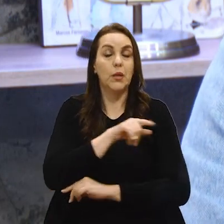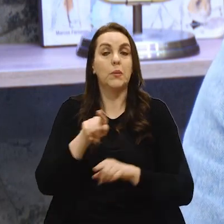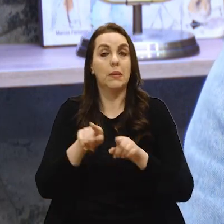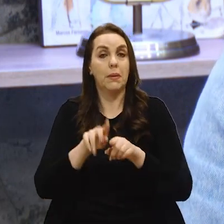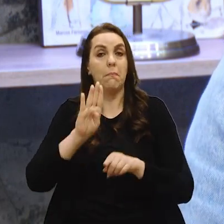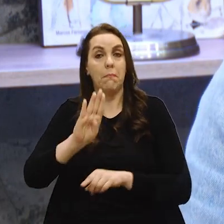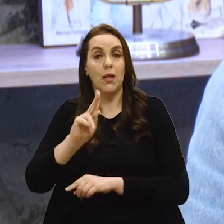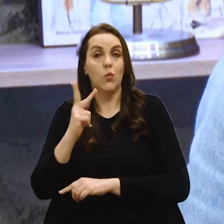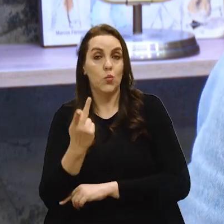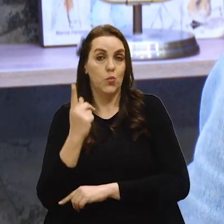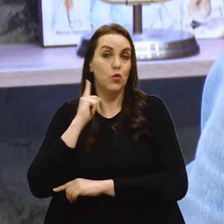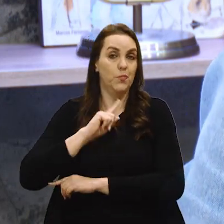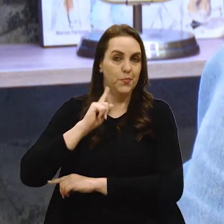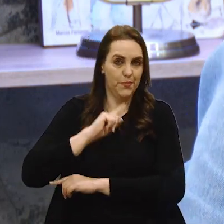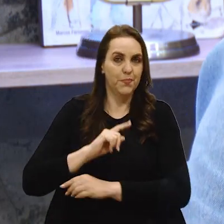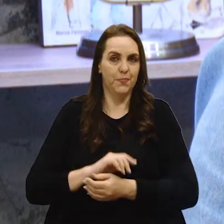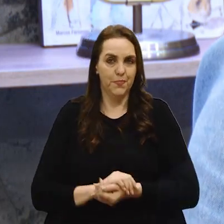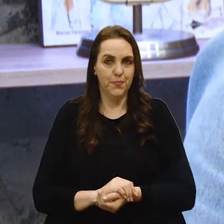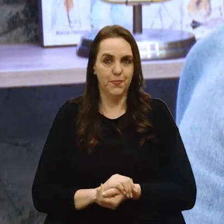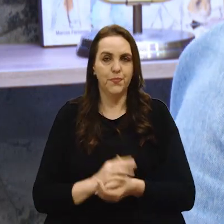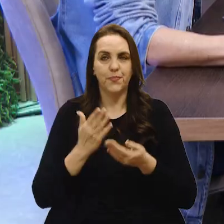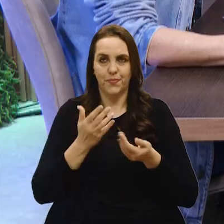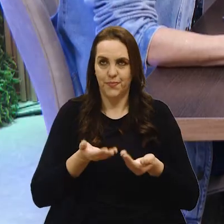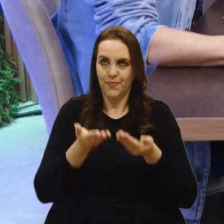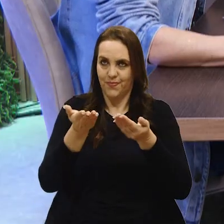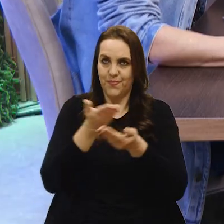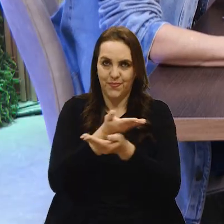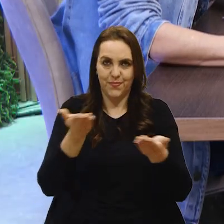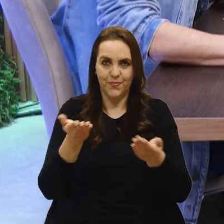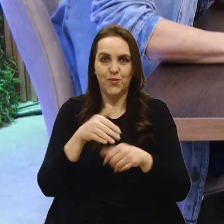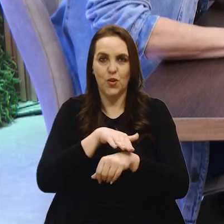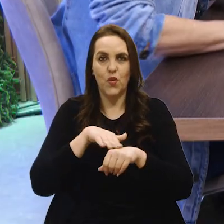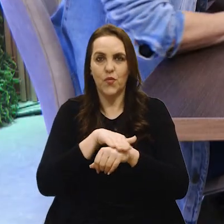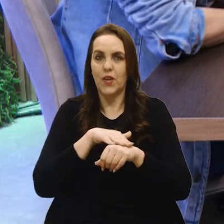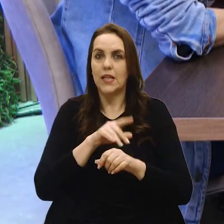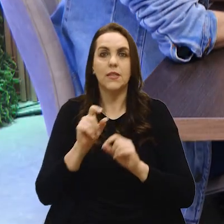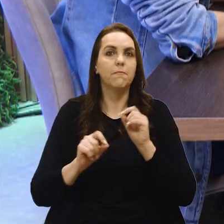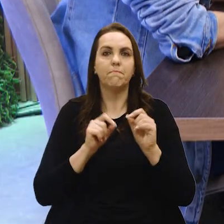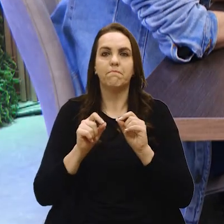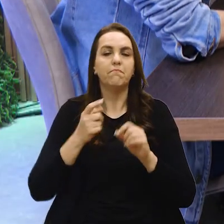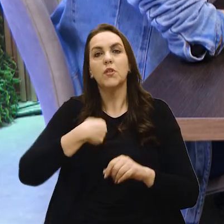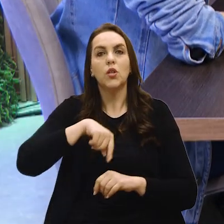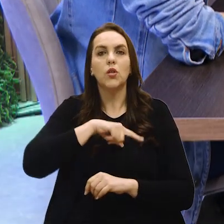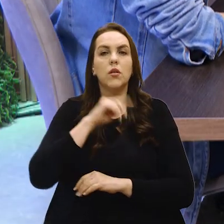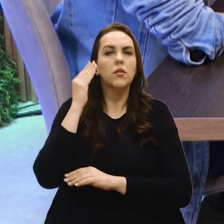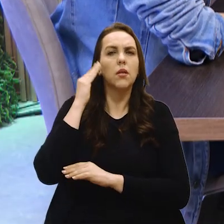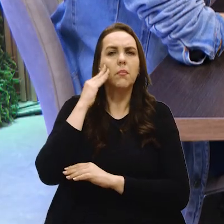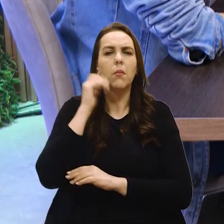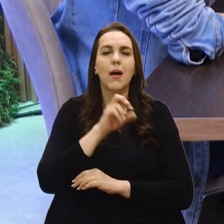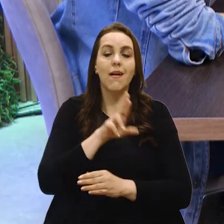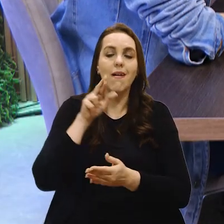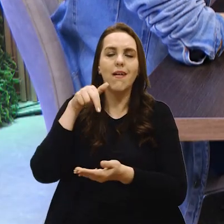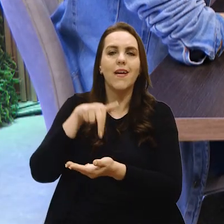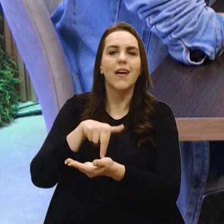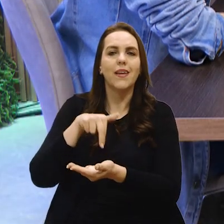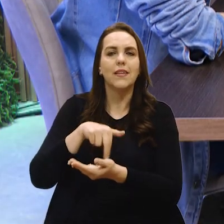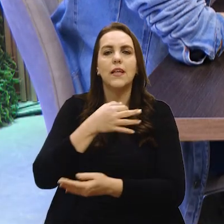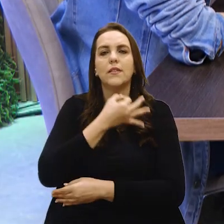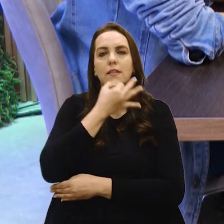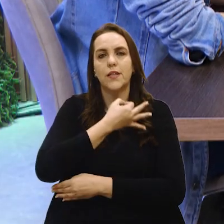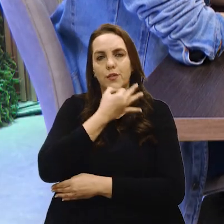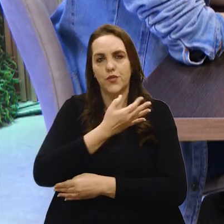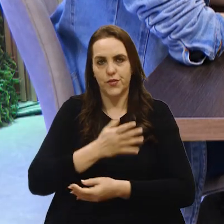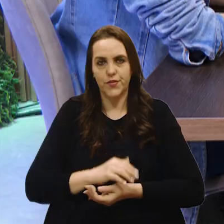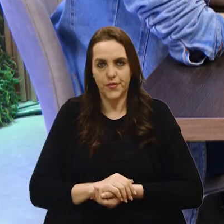Janeiro e Belo Horizonte. Eu já jogo a conversa aqui para vocês, para a gente saber qual é a realidade